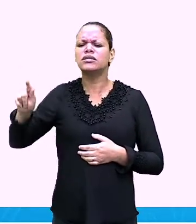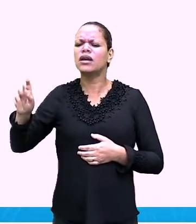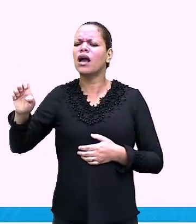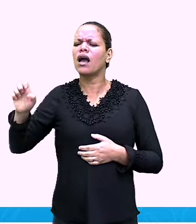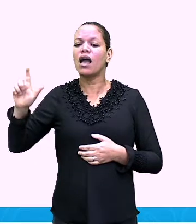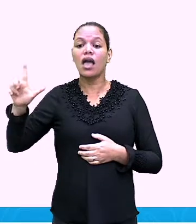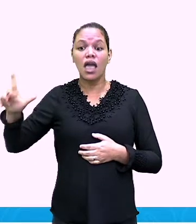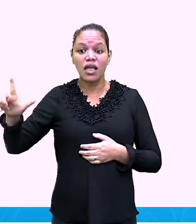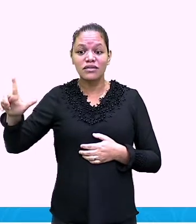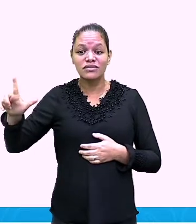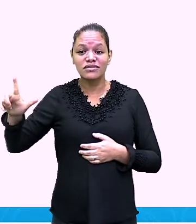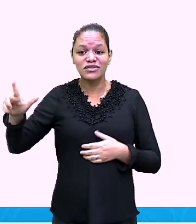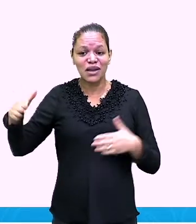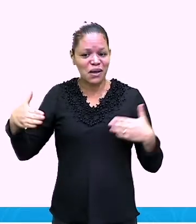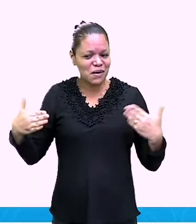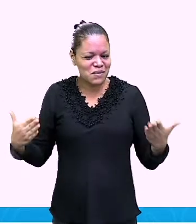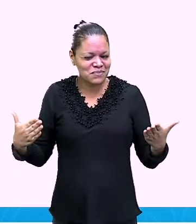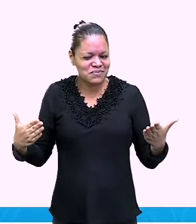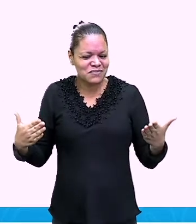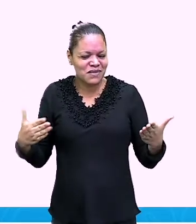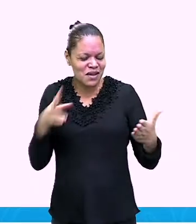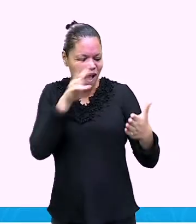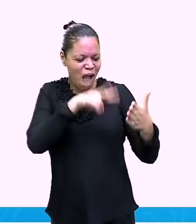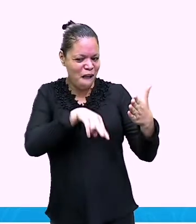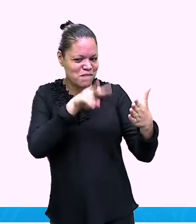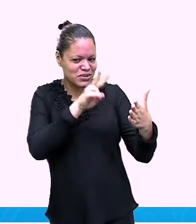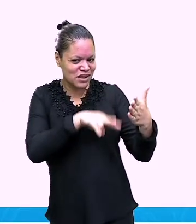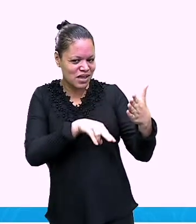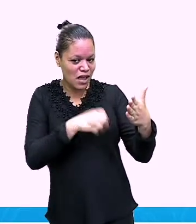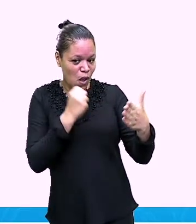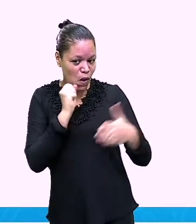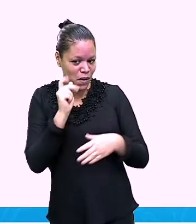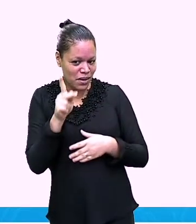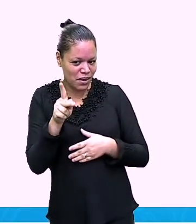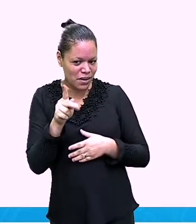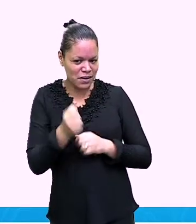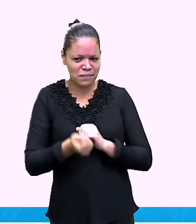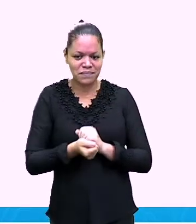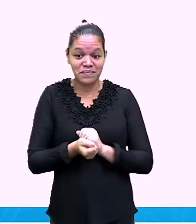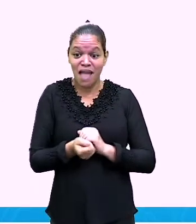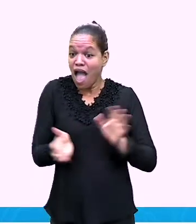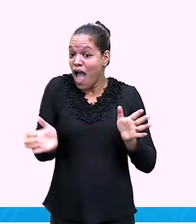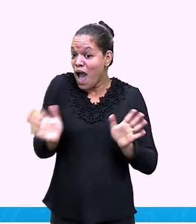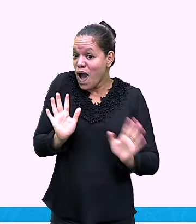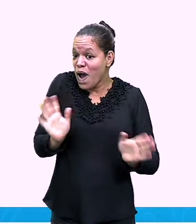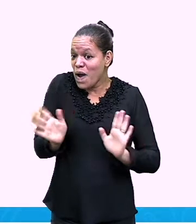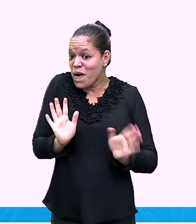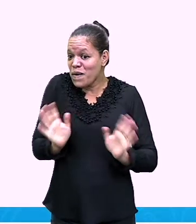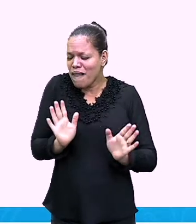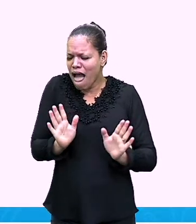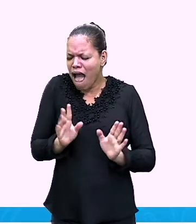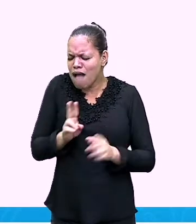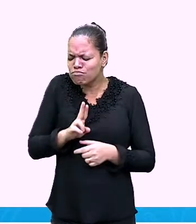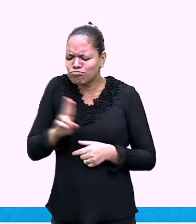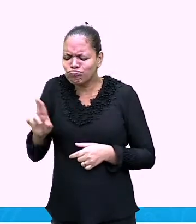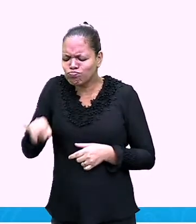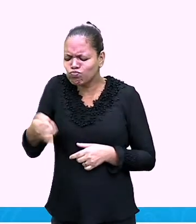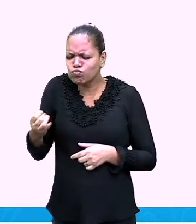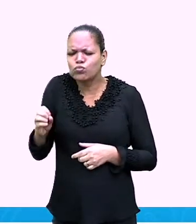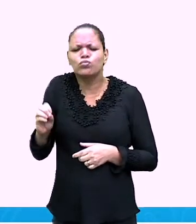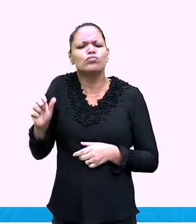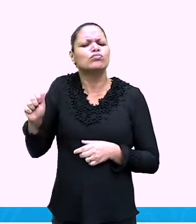texto bem tranquilo para vocês aprenderem, tá bom? Olá, meu nome é João e